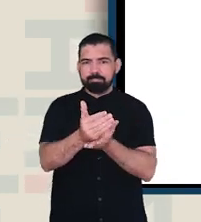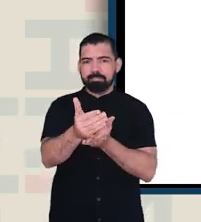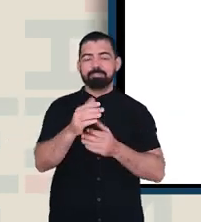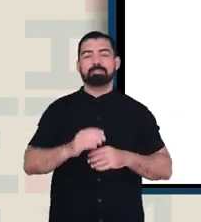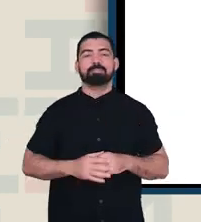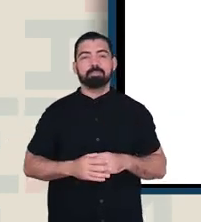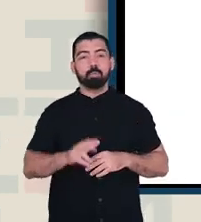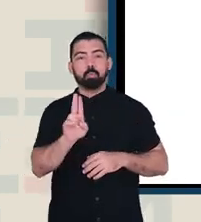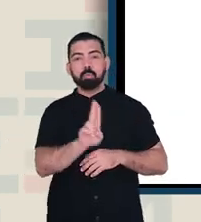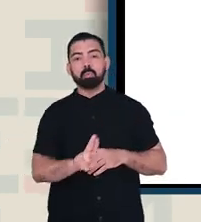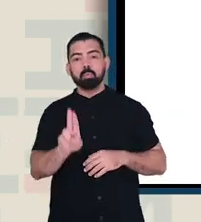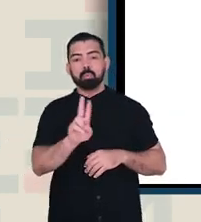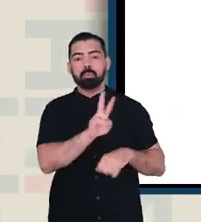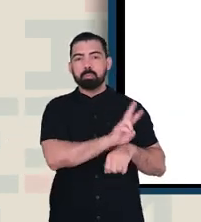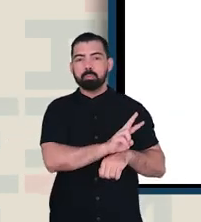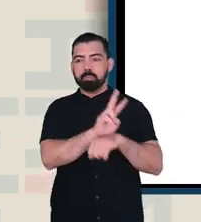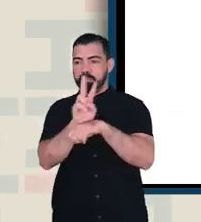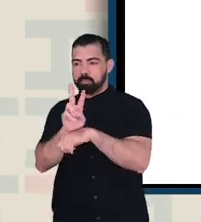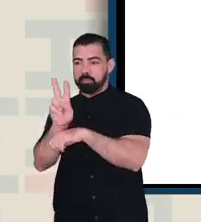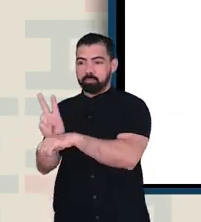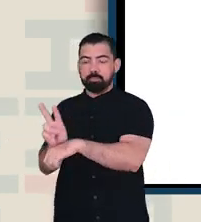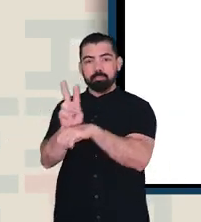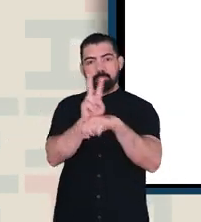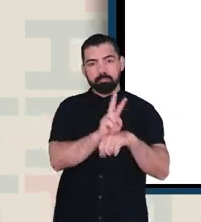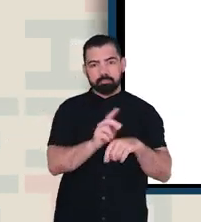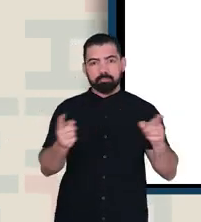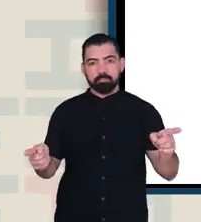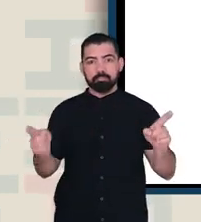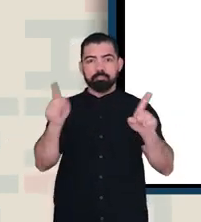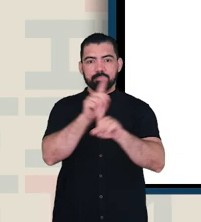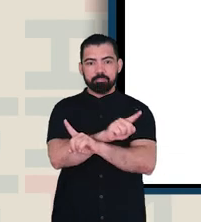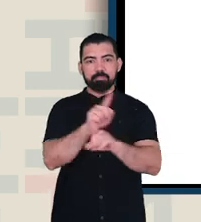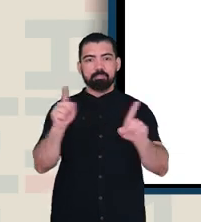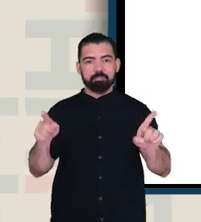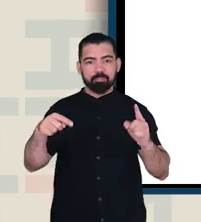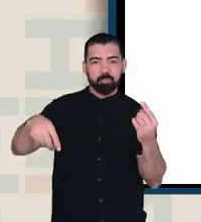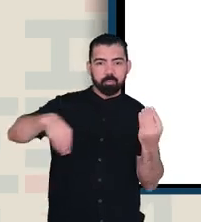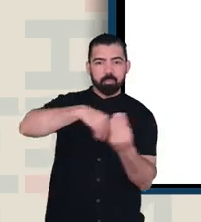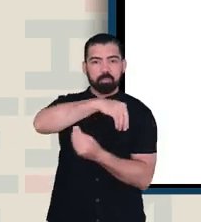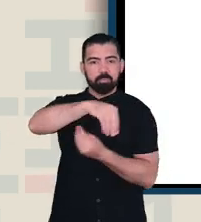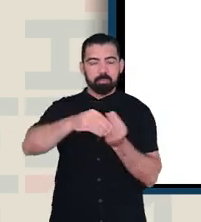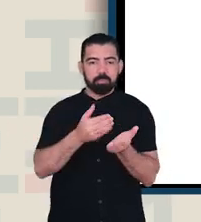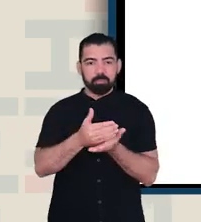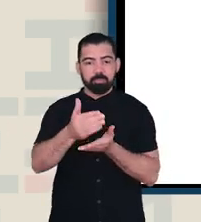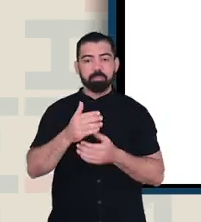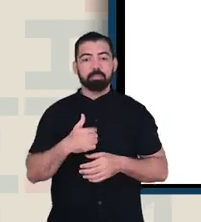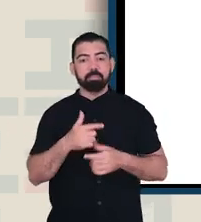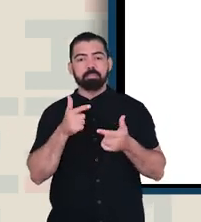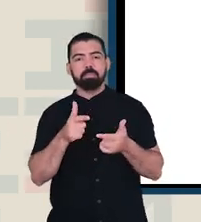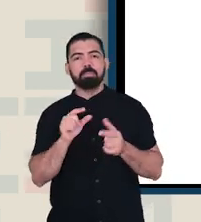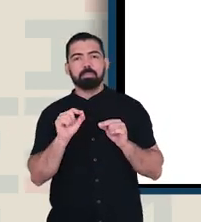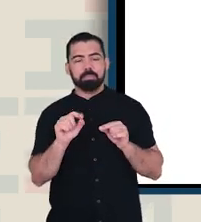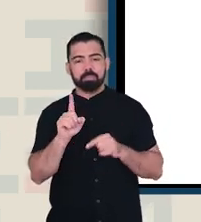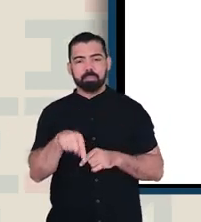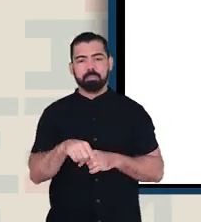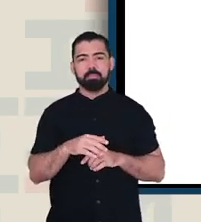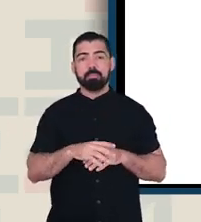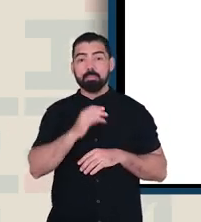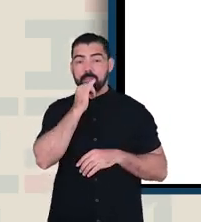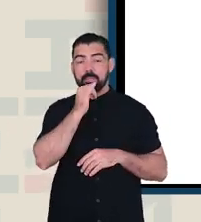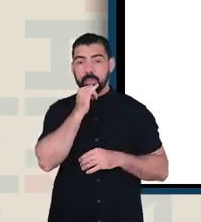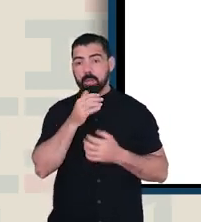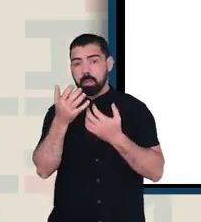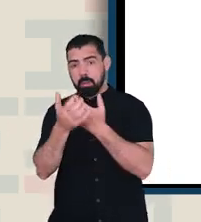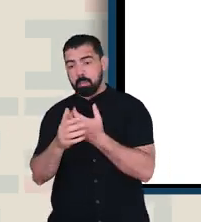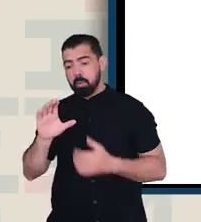a utilizar as duas práticas ao mesmo tempo. Por isso que a gente já não fala mais de música concreta ou